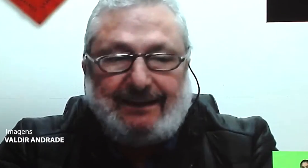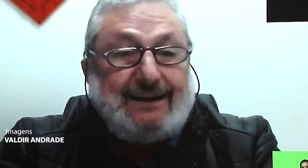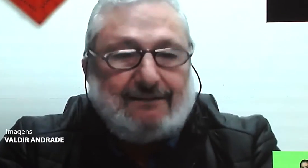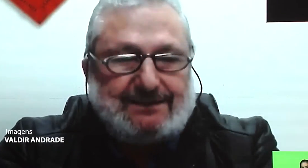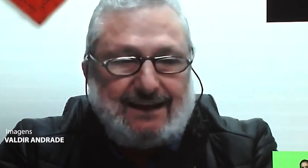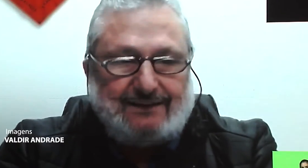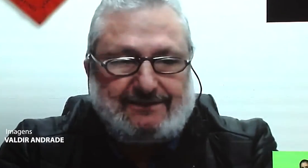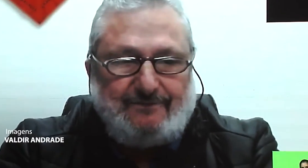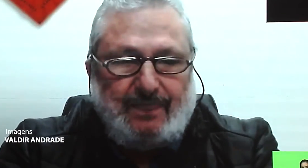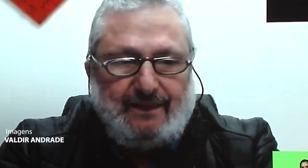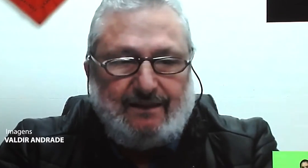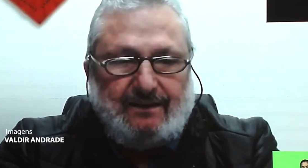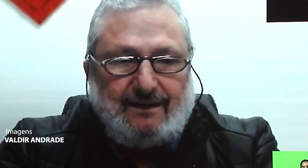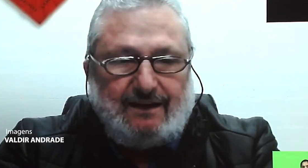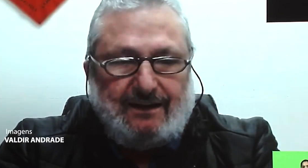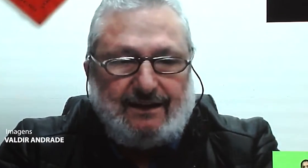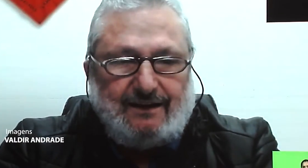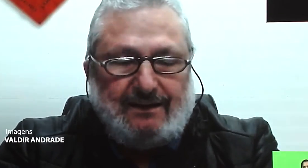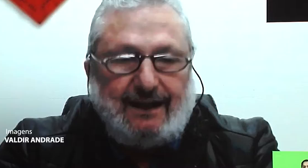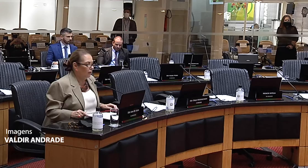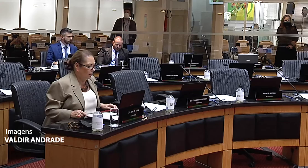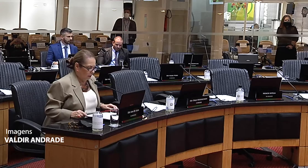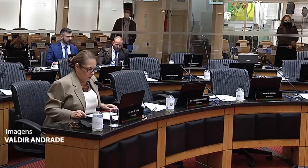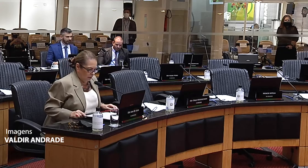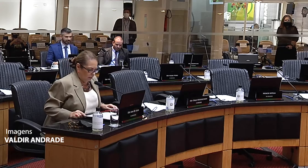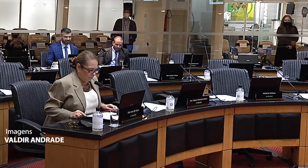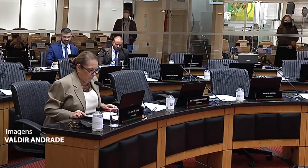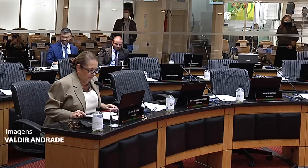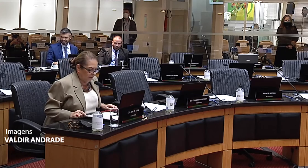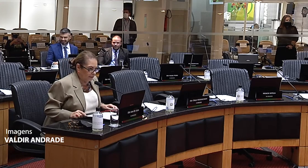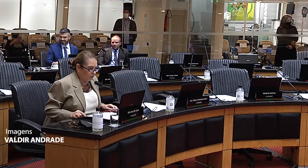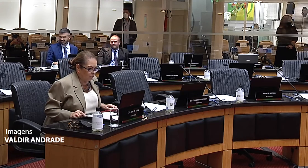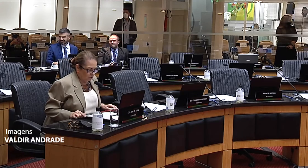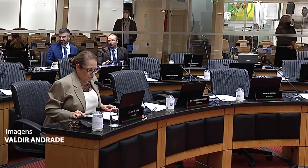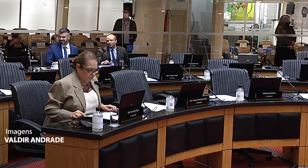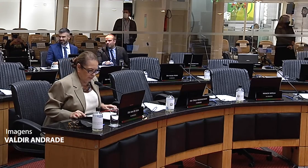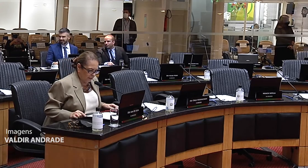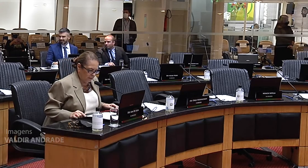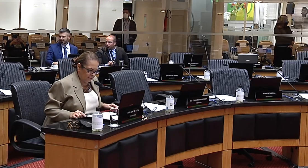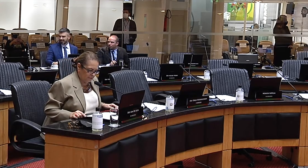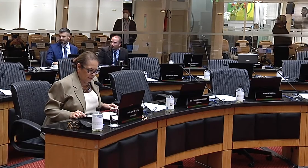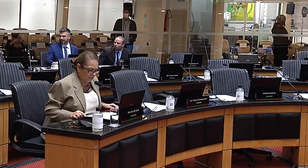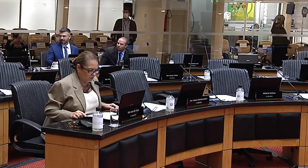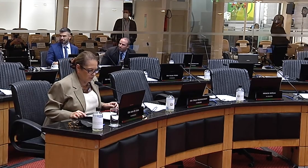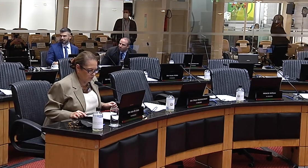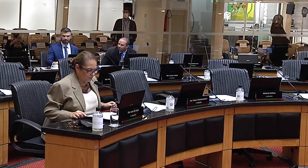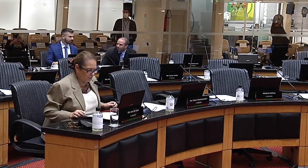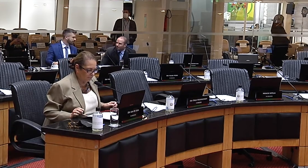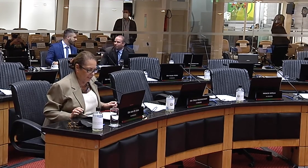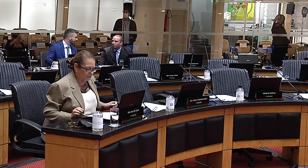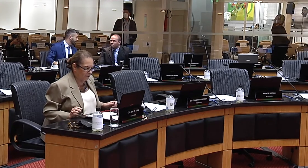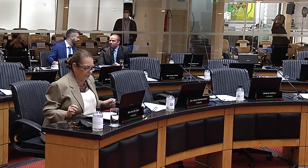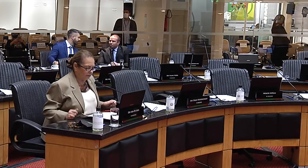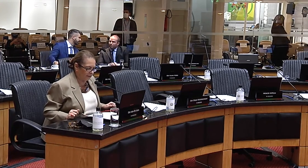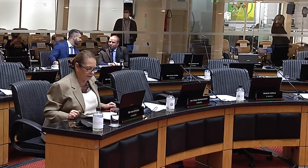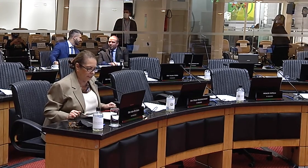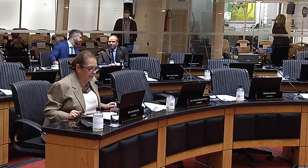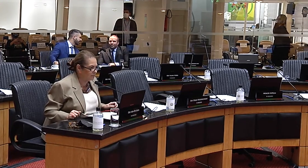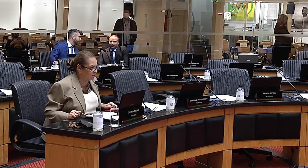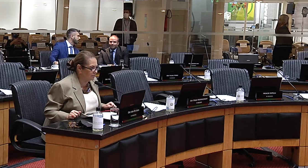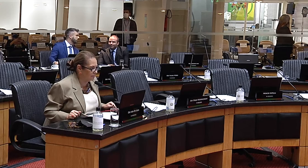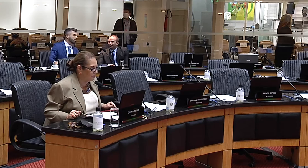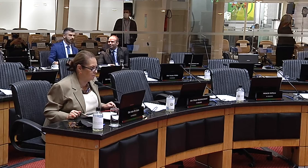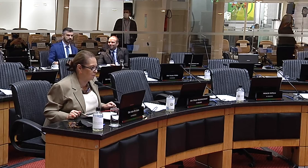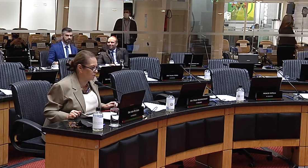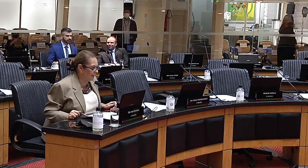que dispõe sobre a suspensão, durante a pandemia, do cumprimento de mandatos de reintegração de posse, desocupações ou